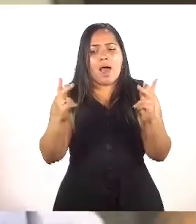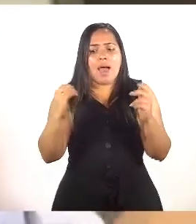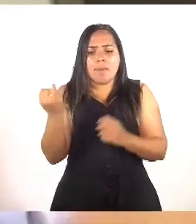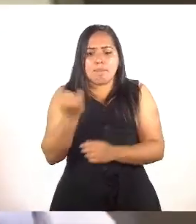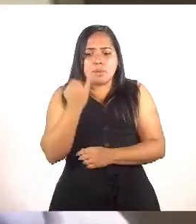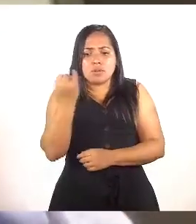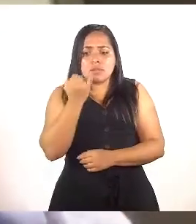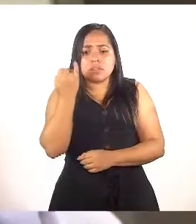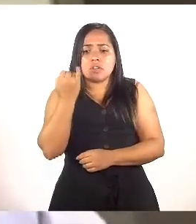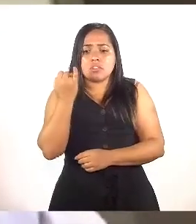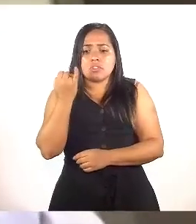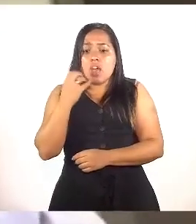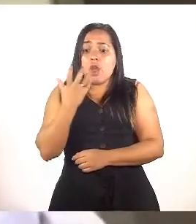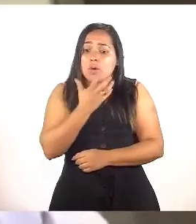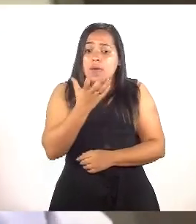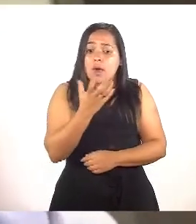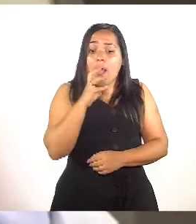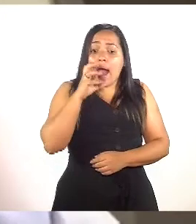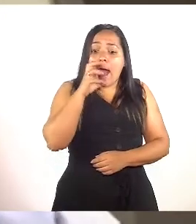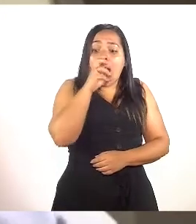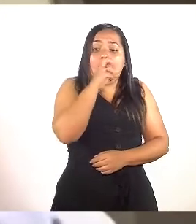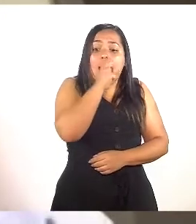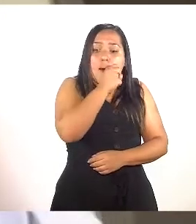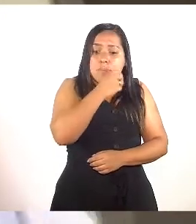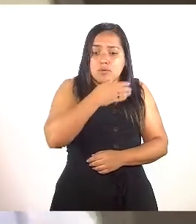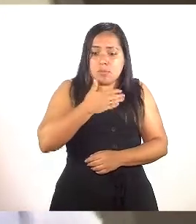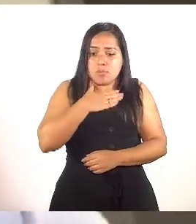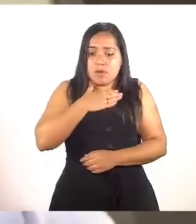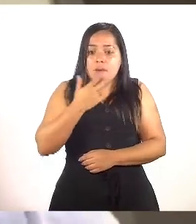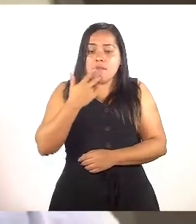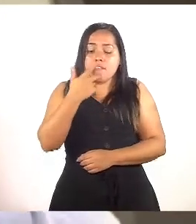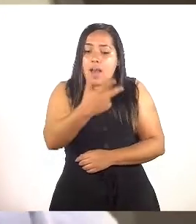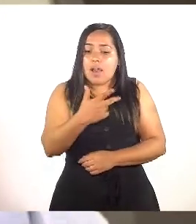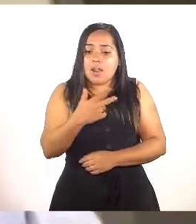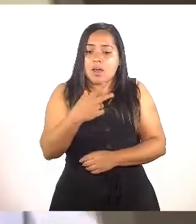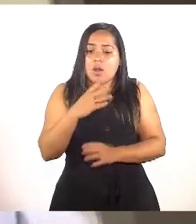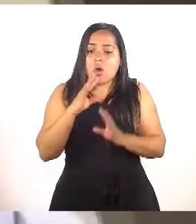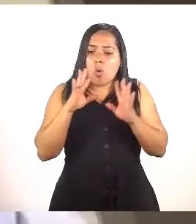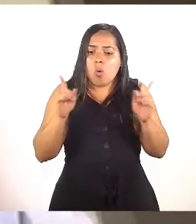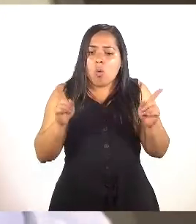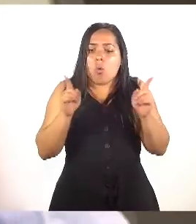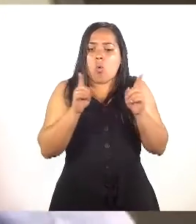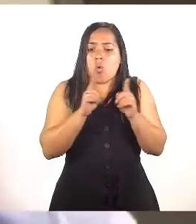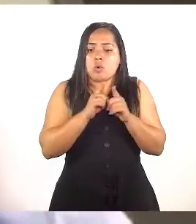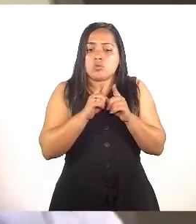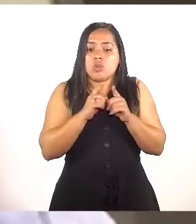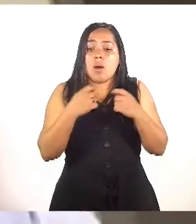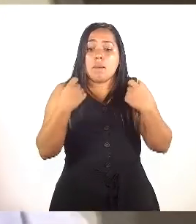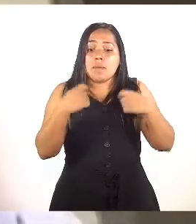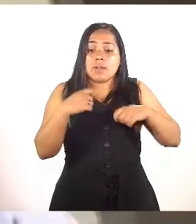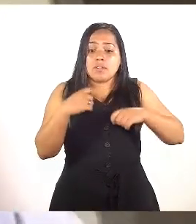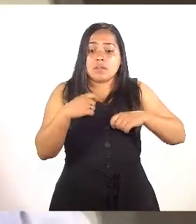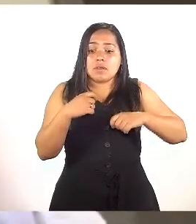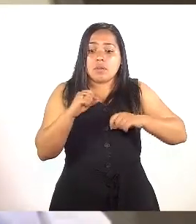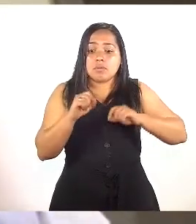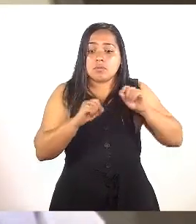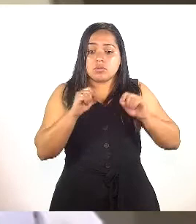curto na minha fala, bem rápido, dizer que temos que resolver o problema do saneamento.